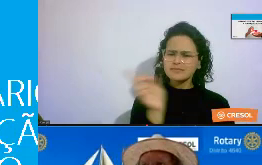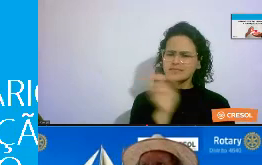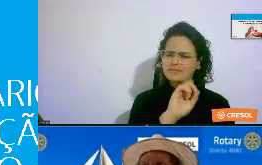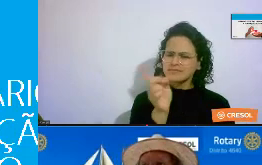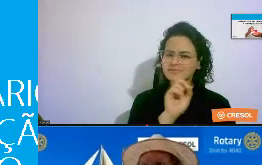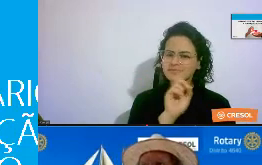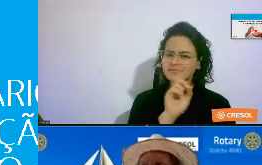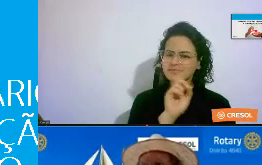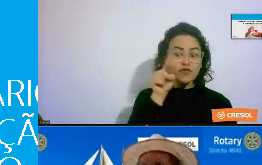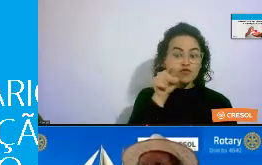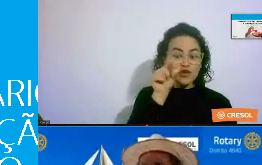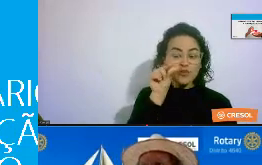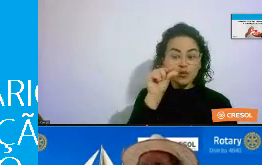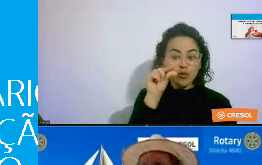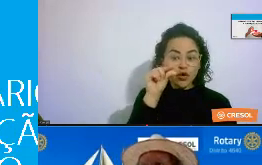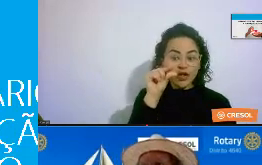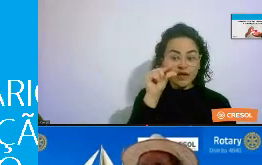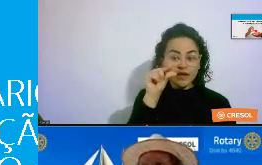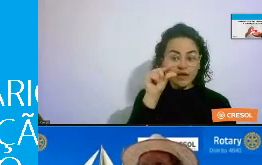pessoa, um pouquinho daquilo que você tem,